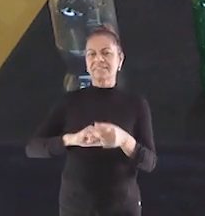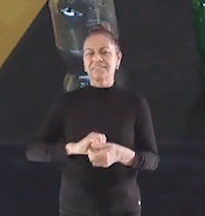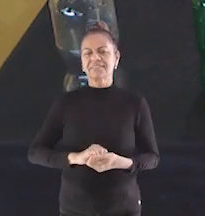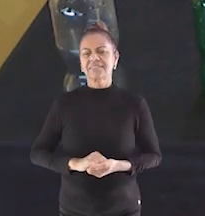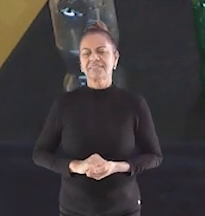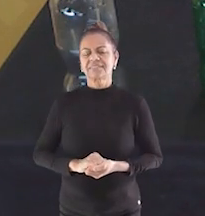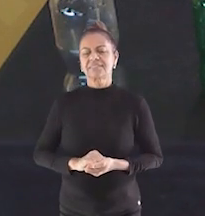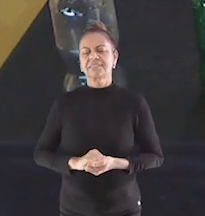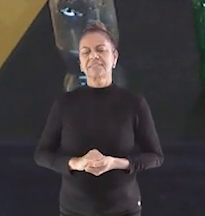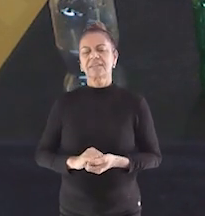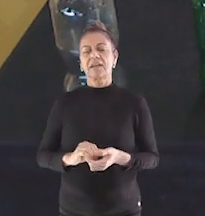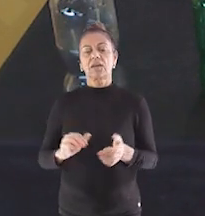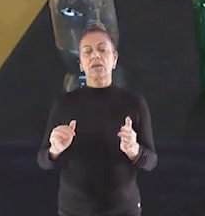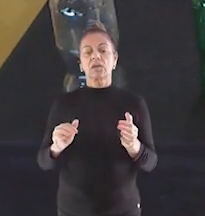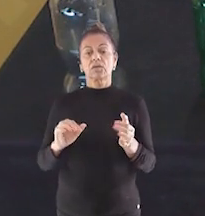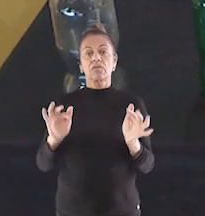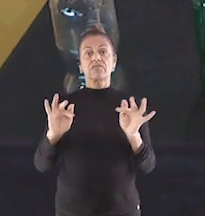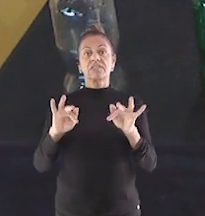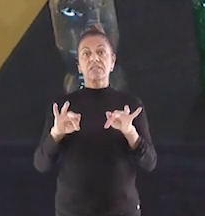pedra.